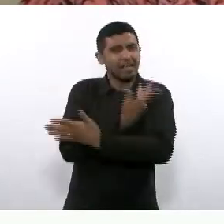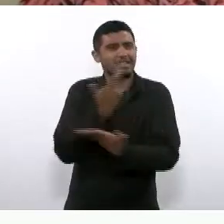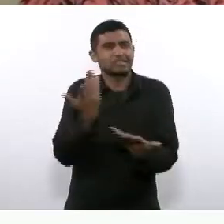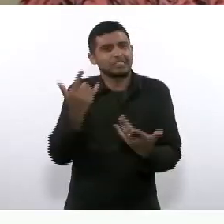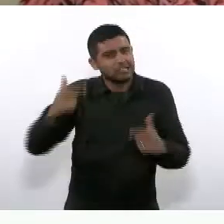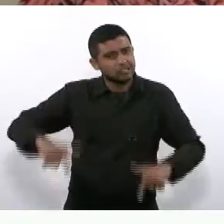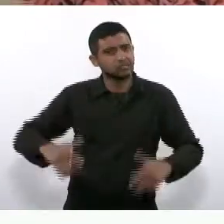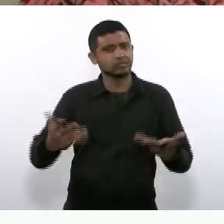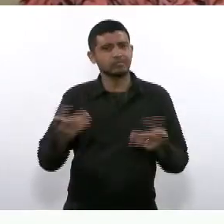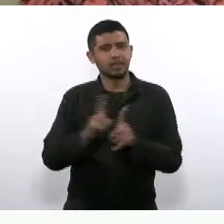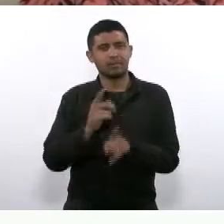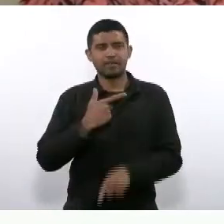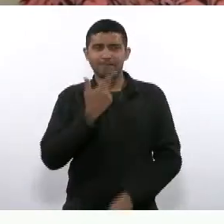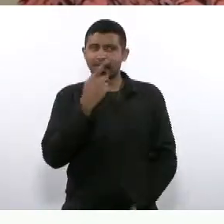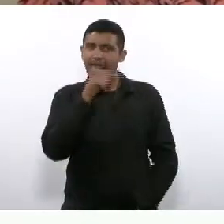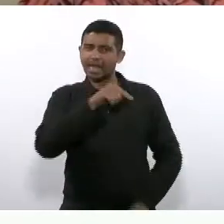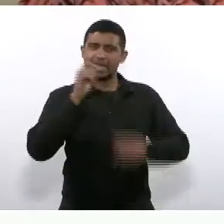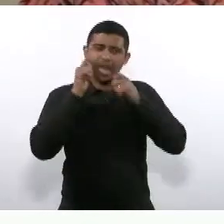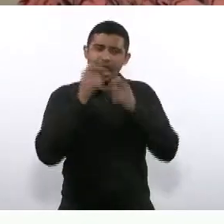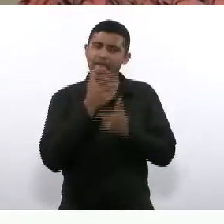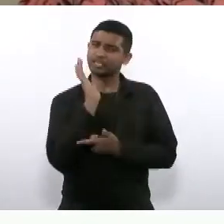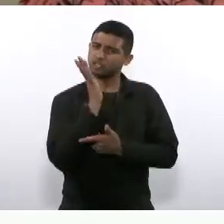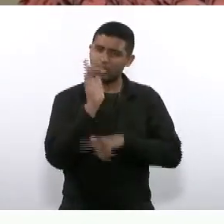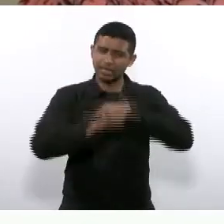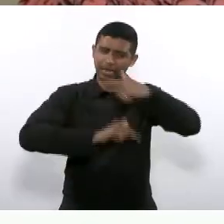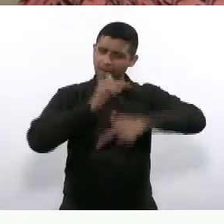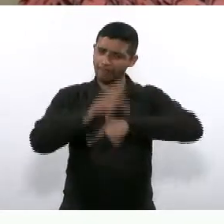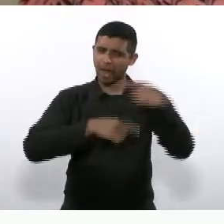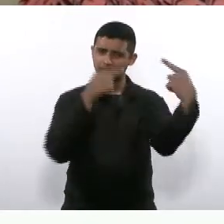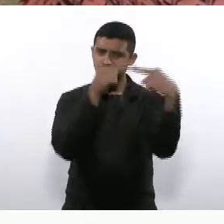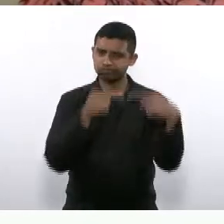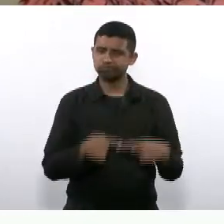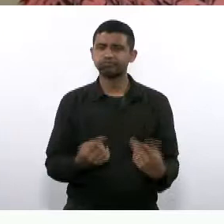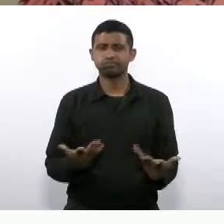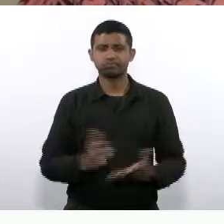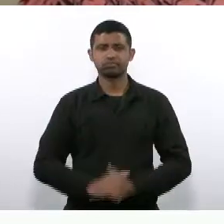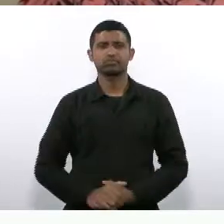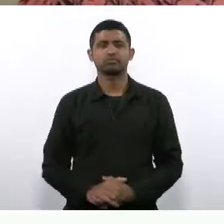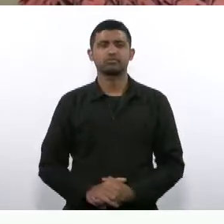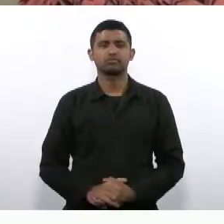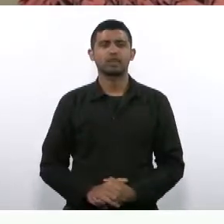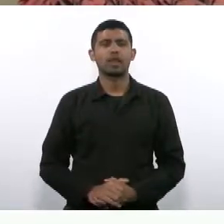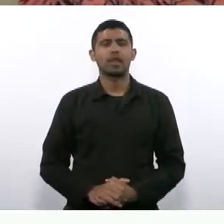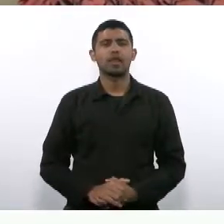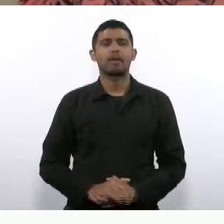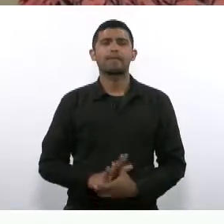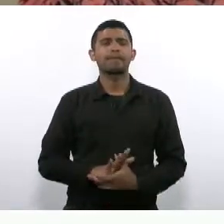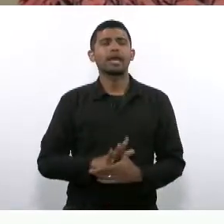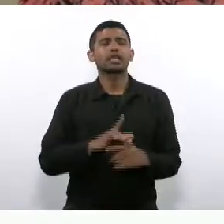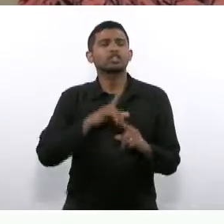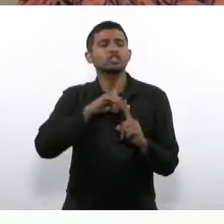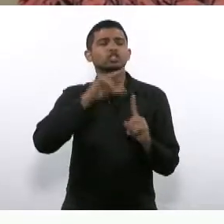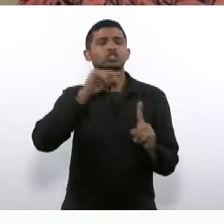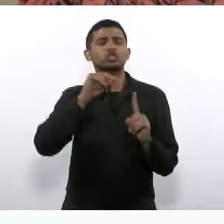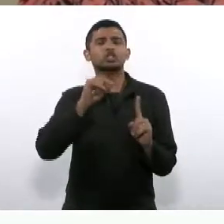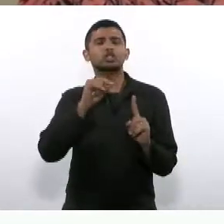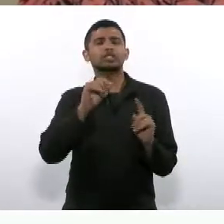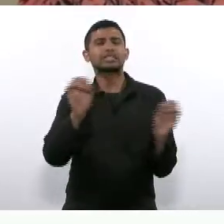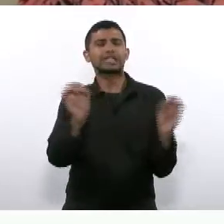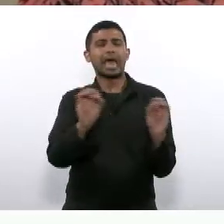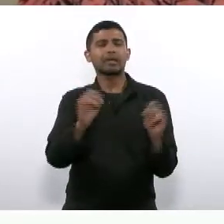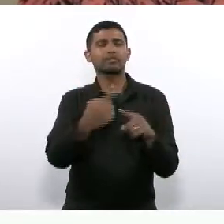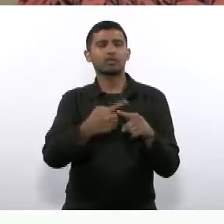olha, essa casa já fez um trabalho nesse sentido e por que essas indicações não foram colocadas